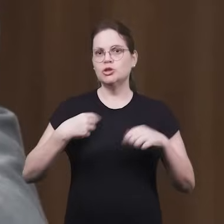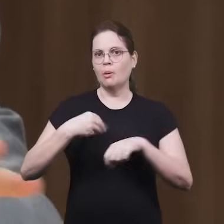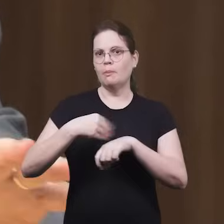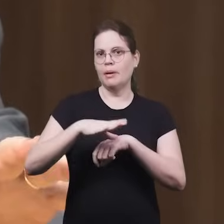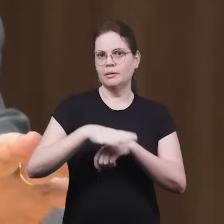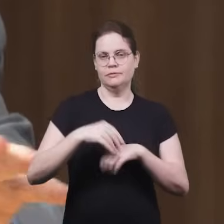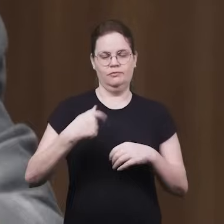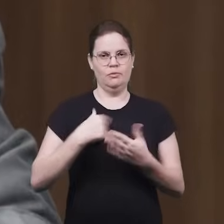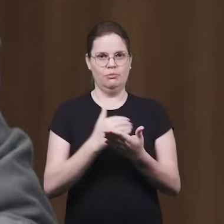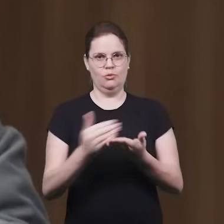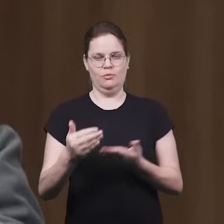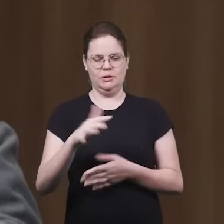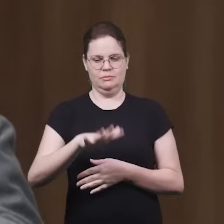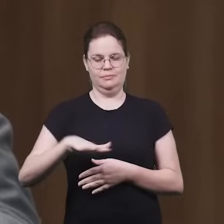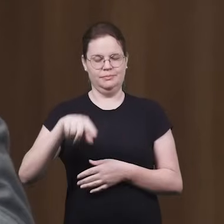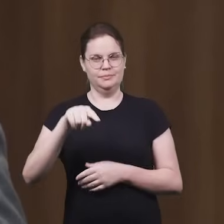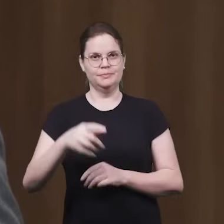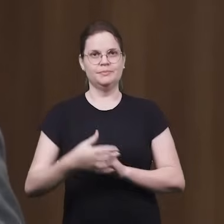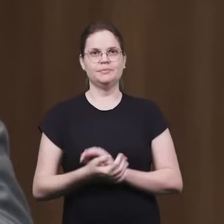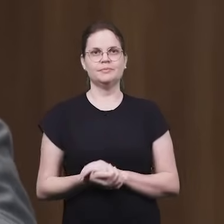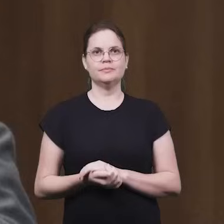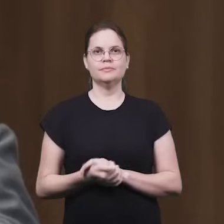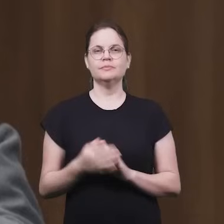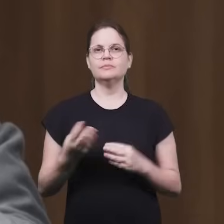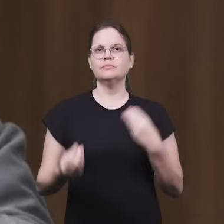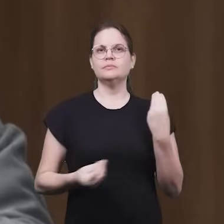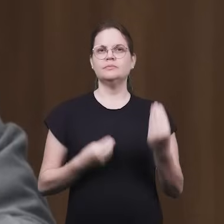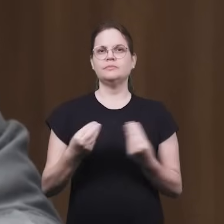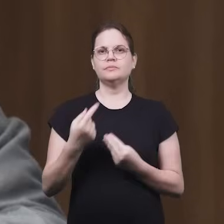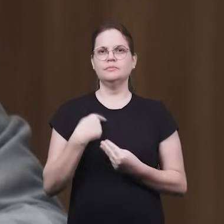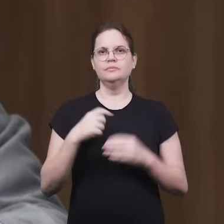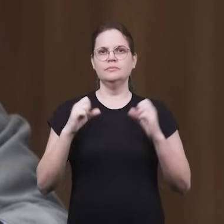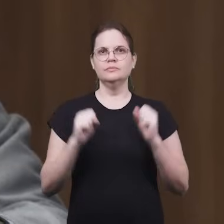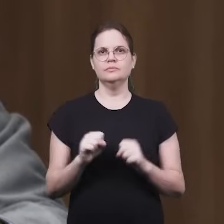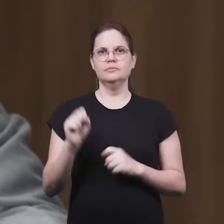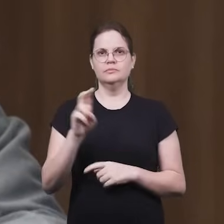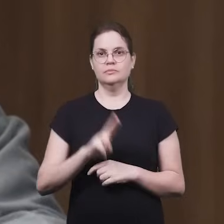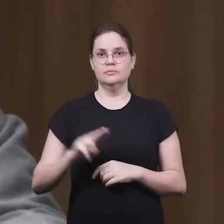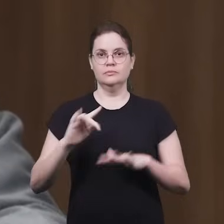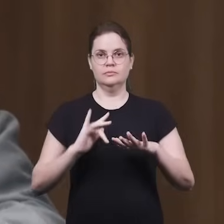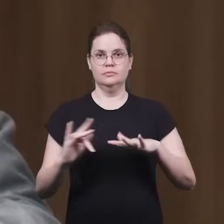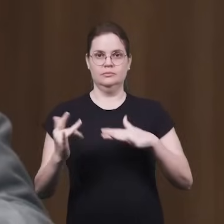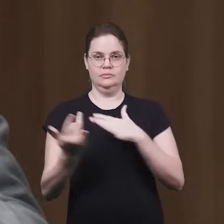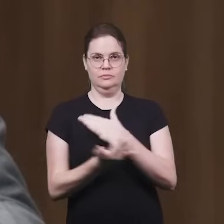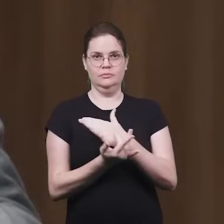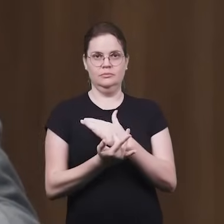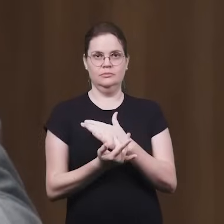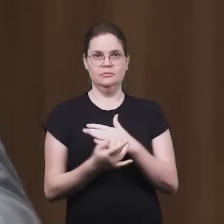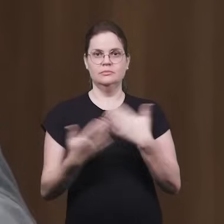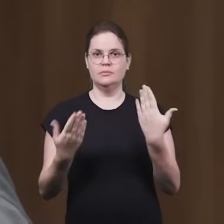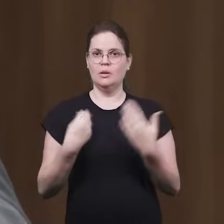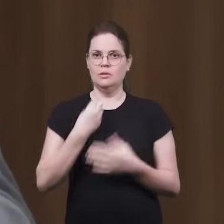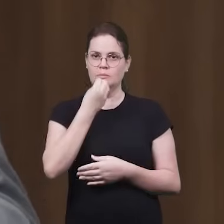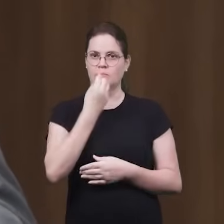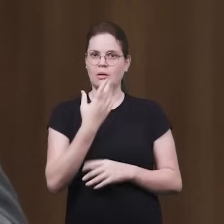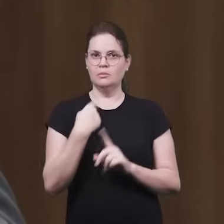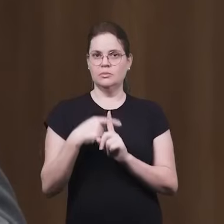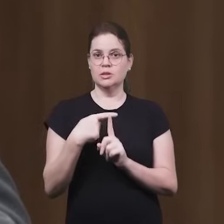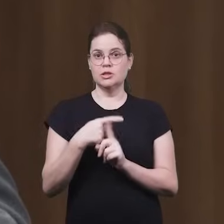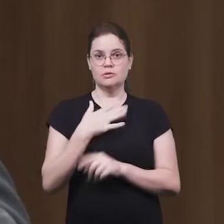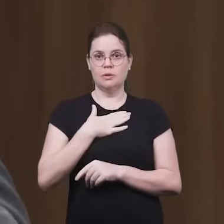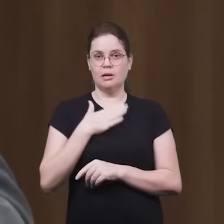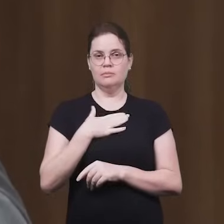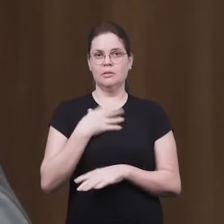começar como receptor. Como eu posso utilizar as mídias sociais como algo positivo para